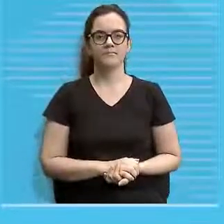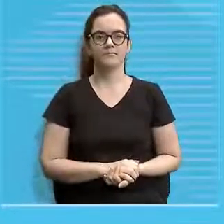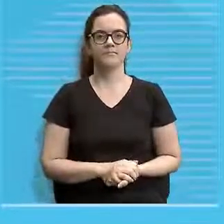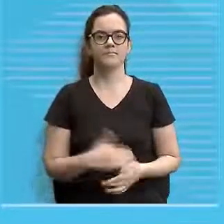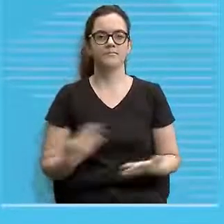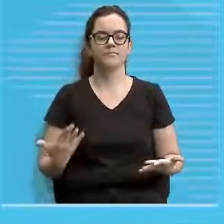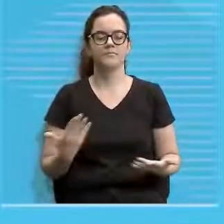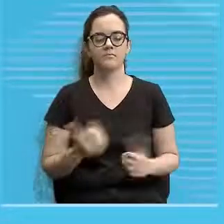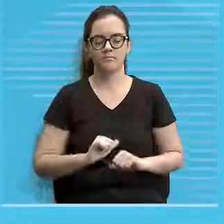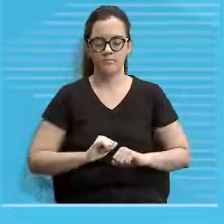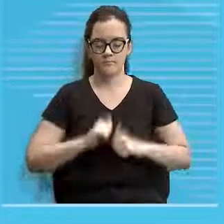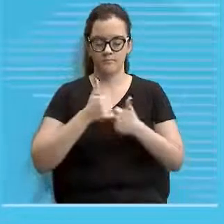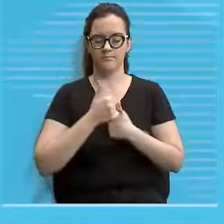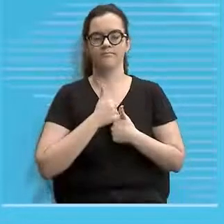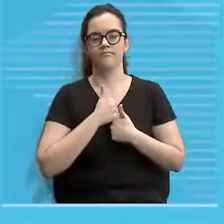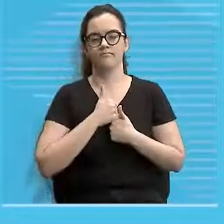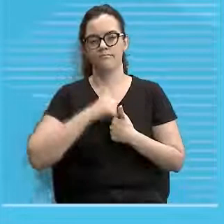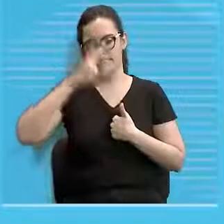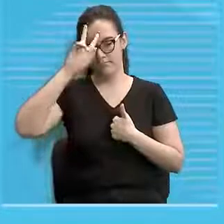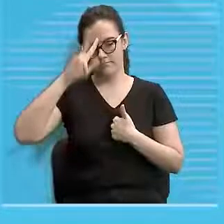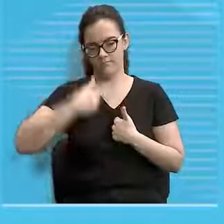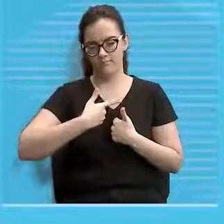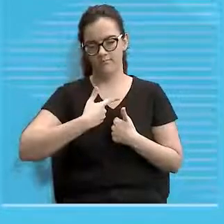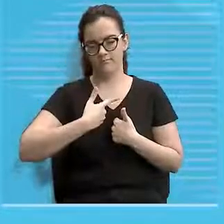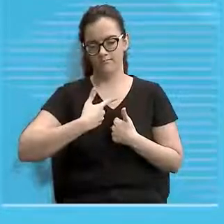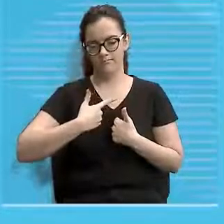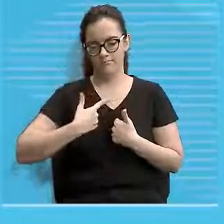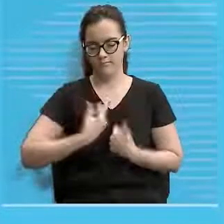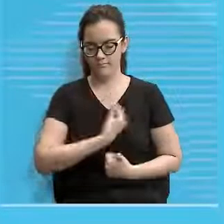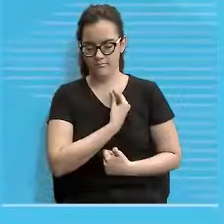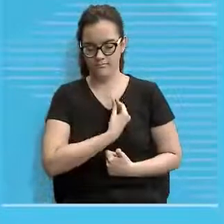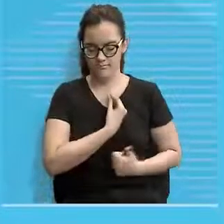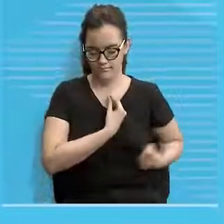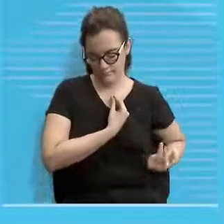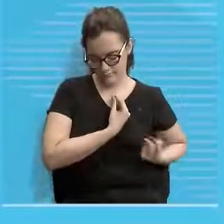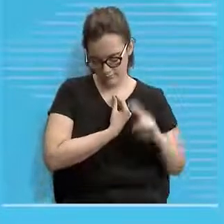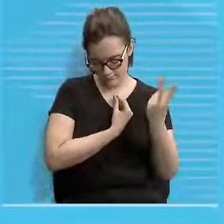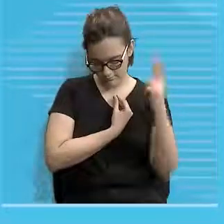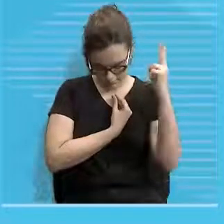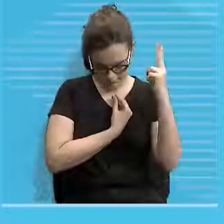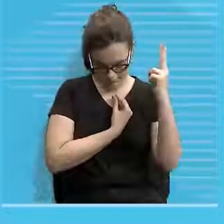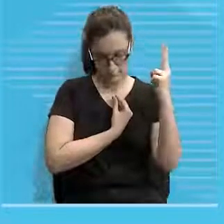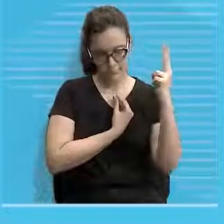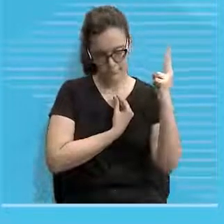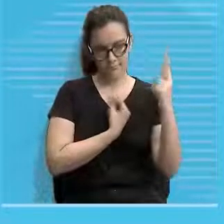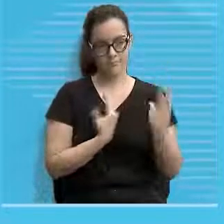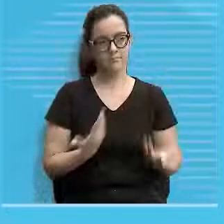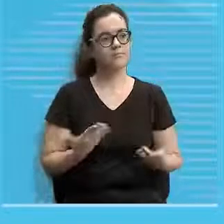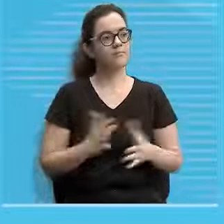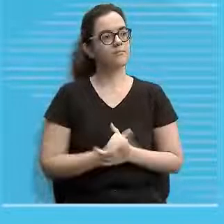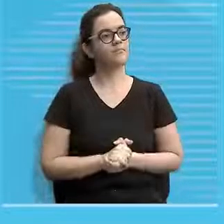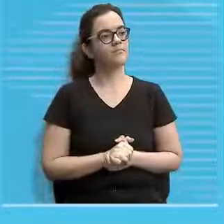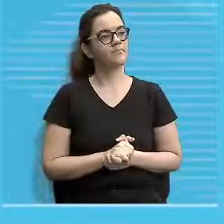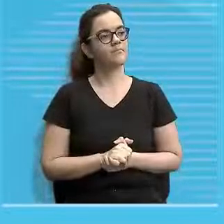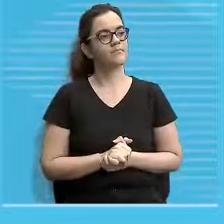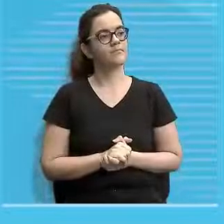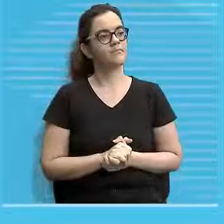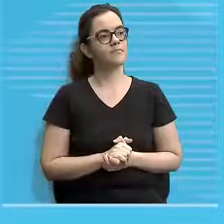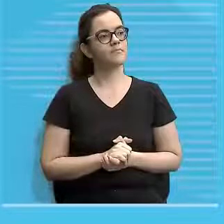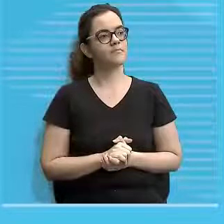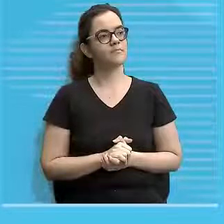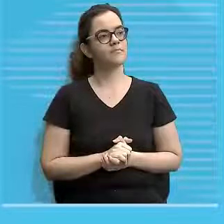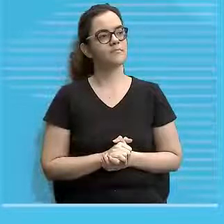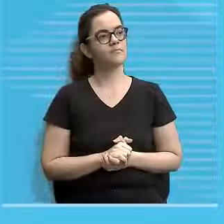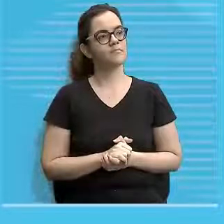autoestima, autoeficácia, que está dentro desse conceito maior de identidade. Beleza, Oeiras? Cadê